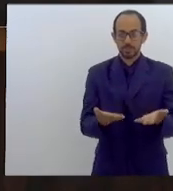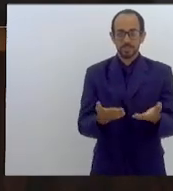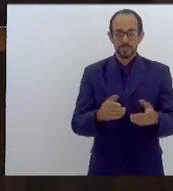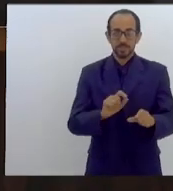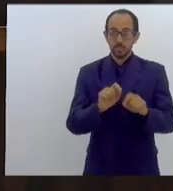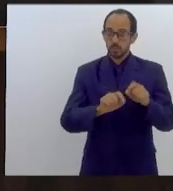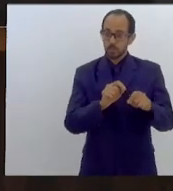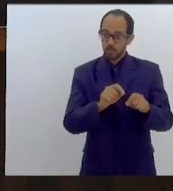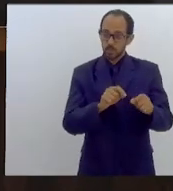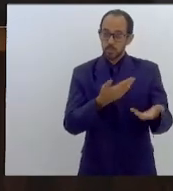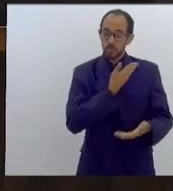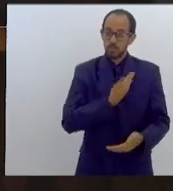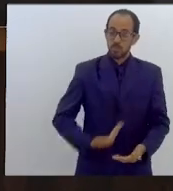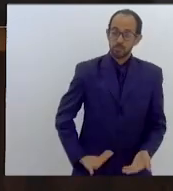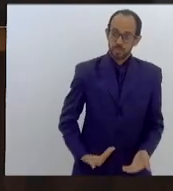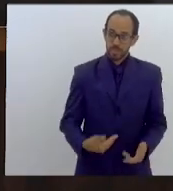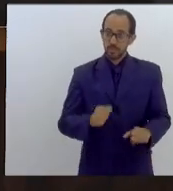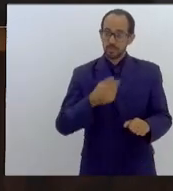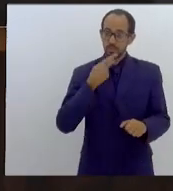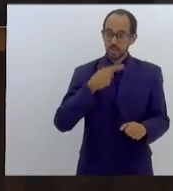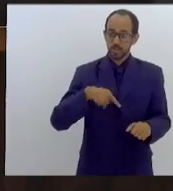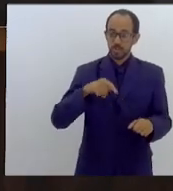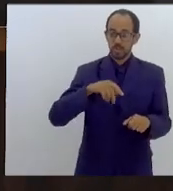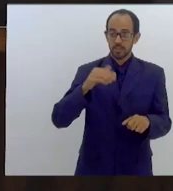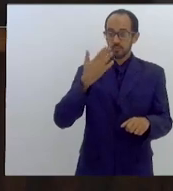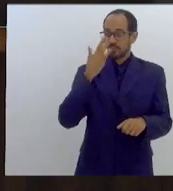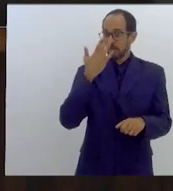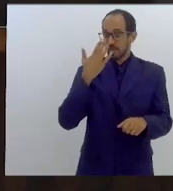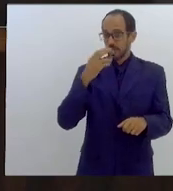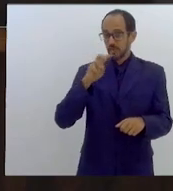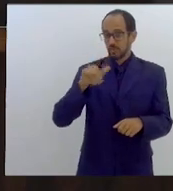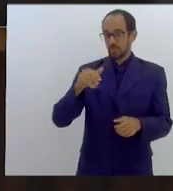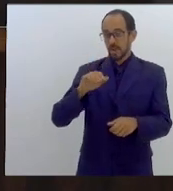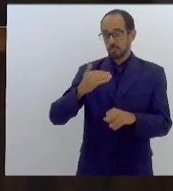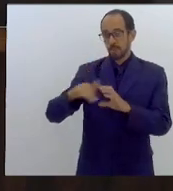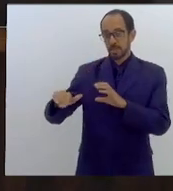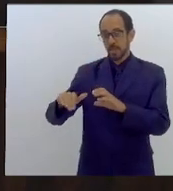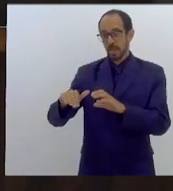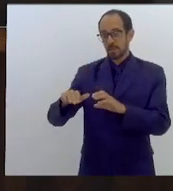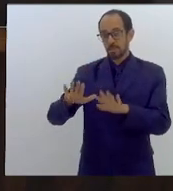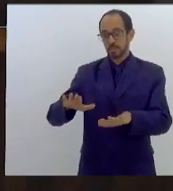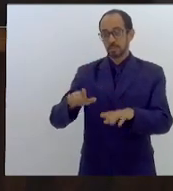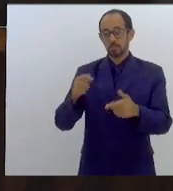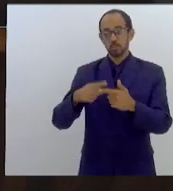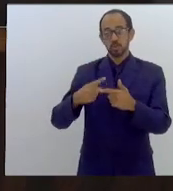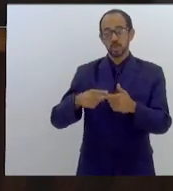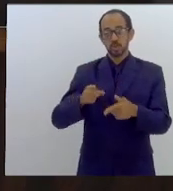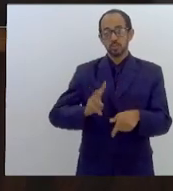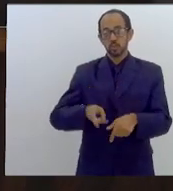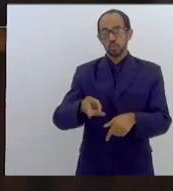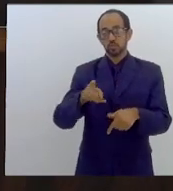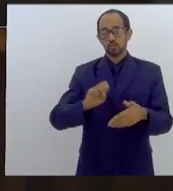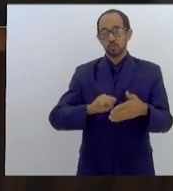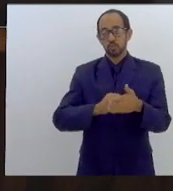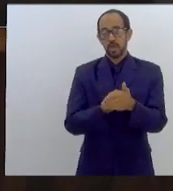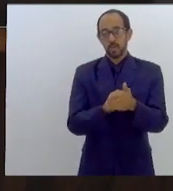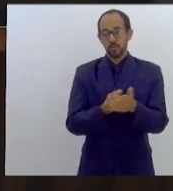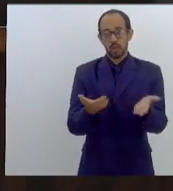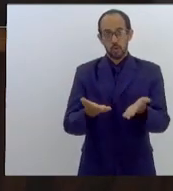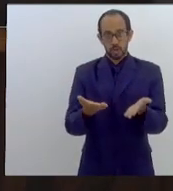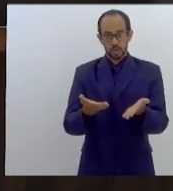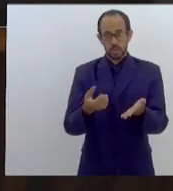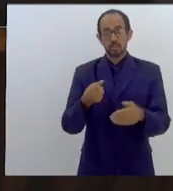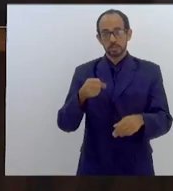está dizendo que em fevereiro vai mandar a matéria para cá. Mas por que a gente vai manter o veto agora, se a gente pode esperar a fevereiro a matéria? A matéria